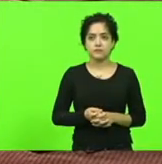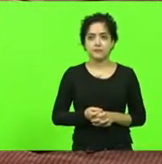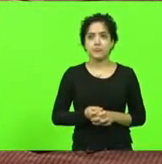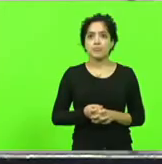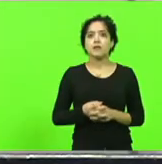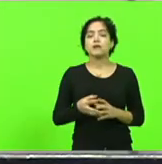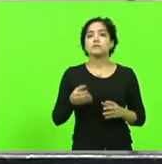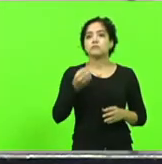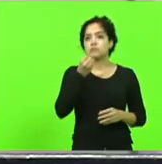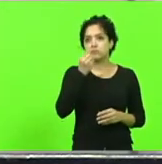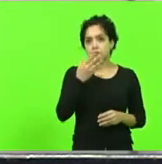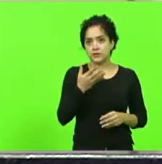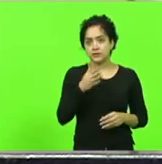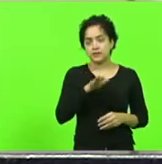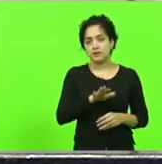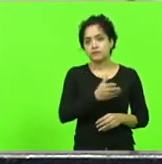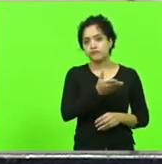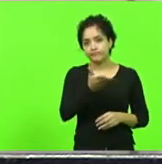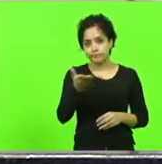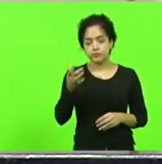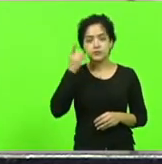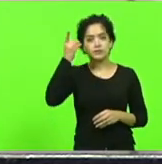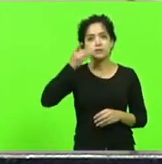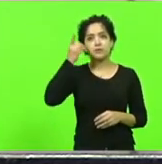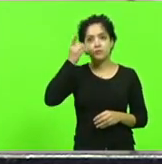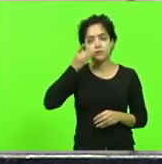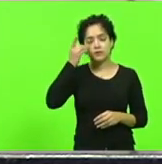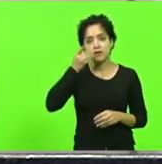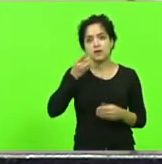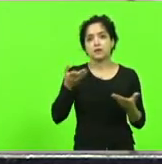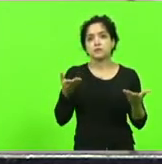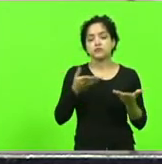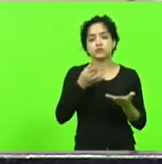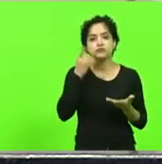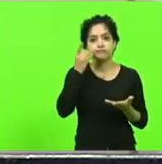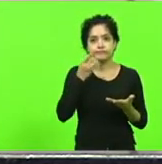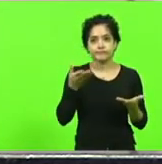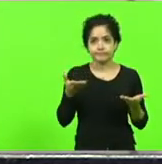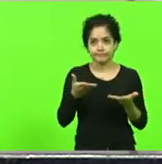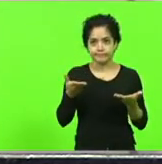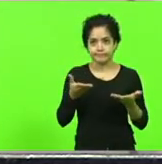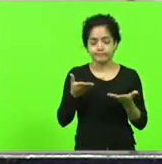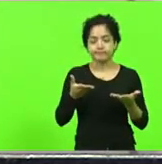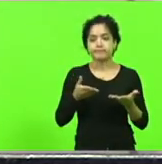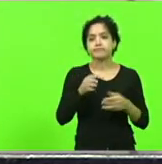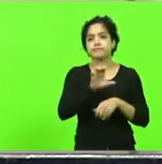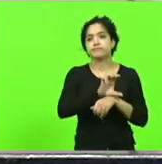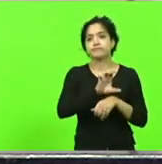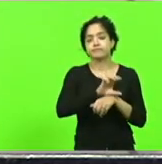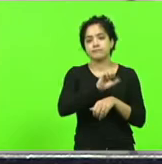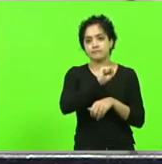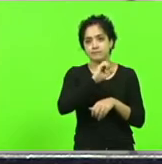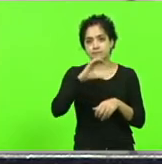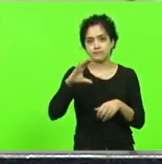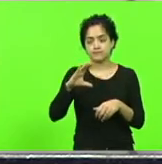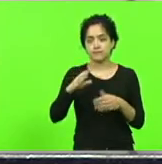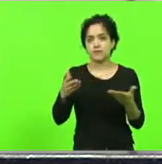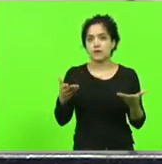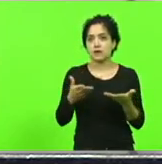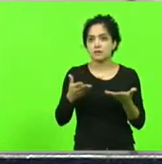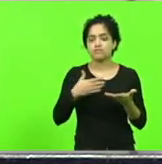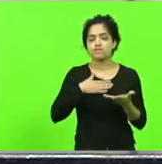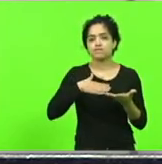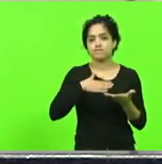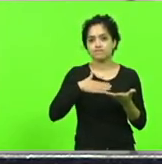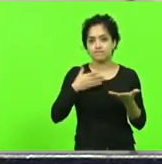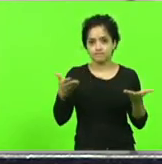Boa tarde, senhoras deputadas, boa tarde, senhores deputados, boa tarde, Santa Catarina. É com bastante